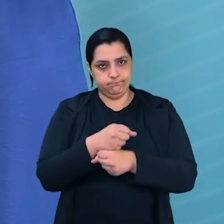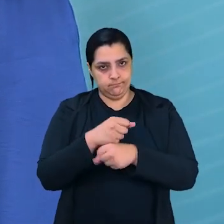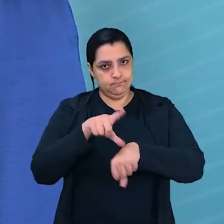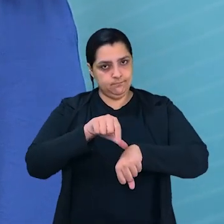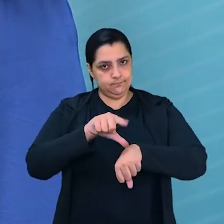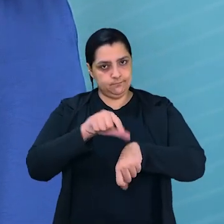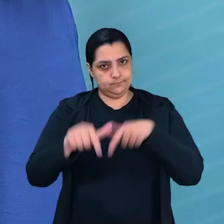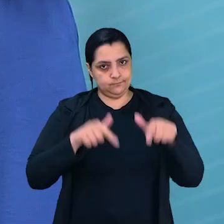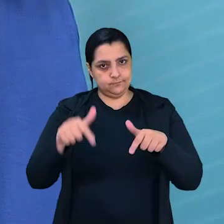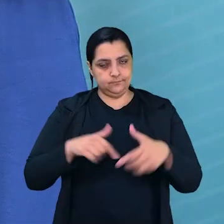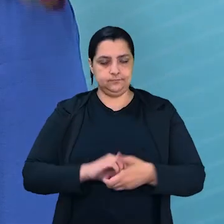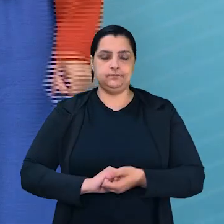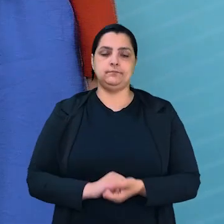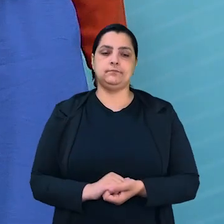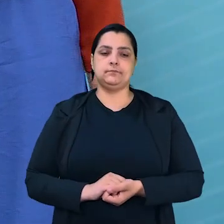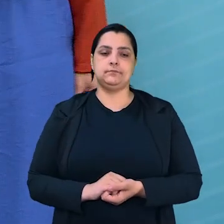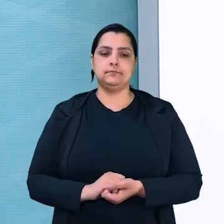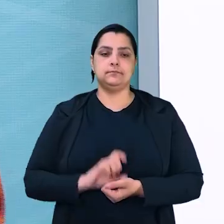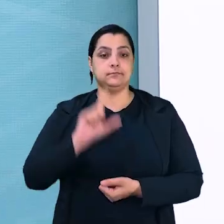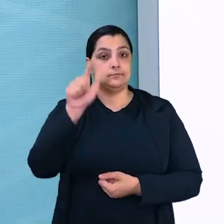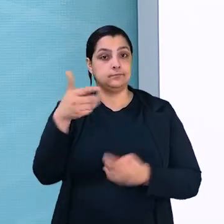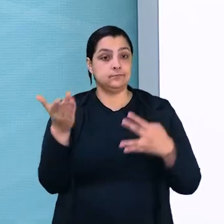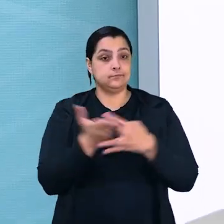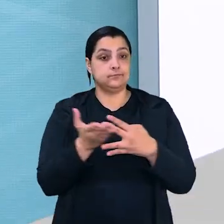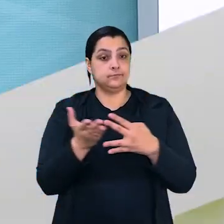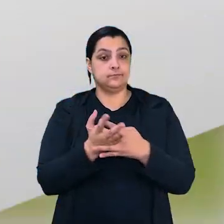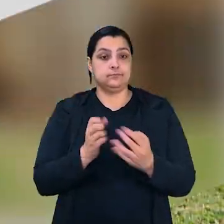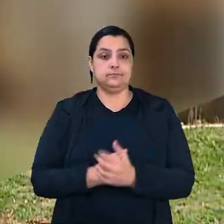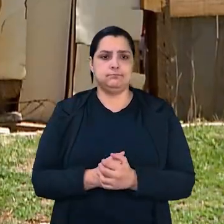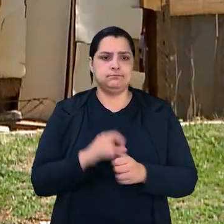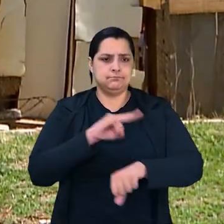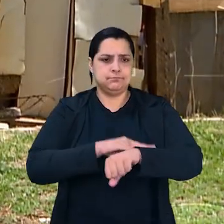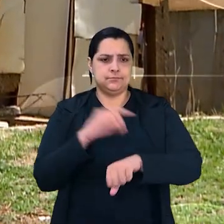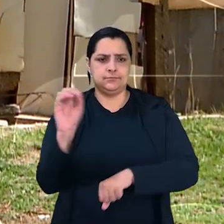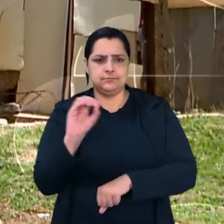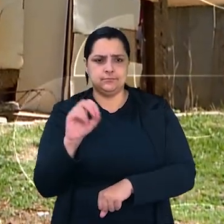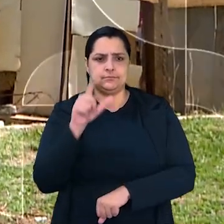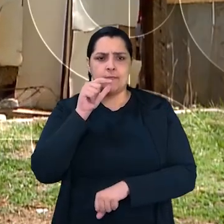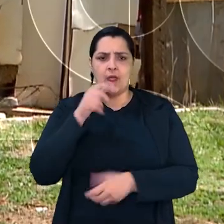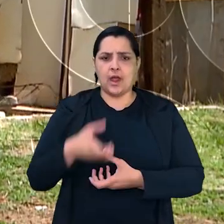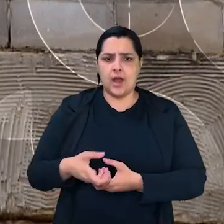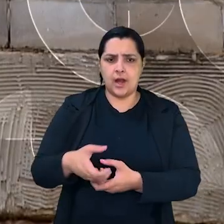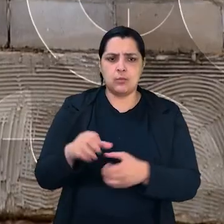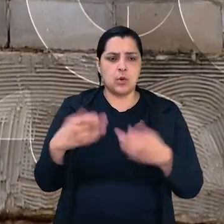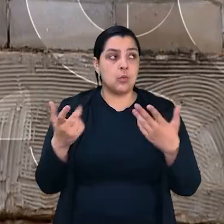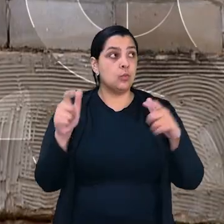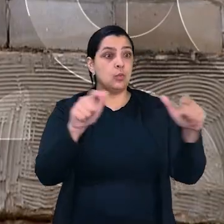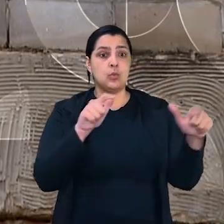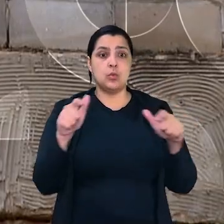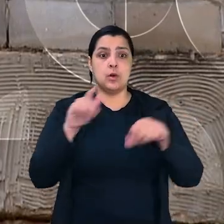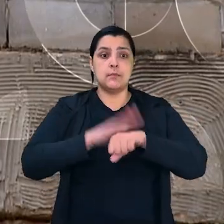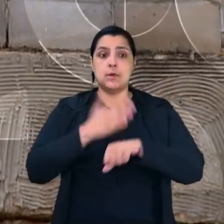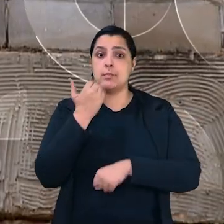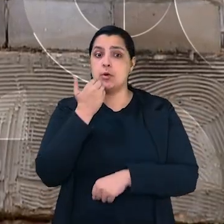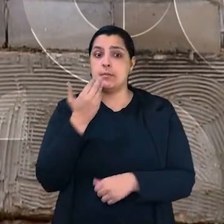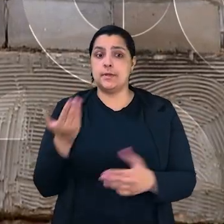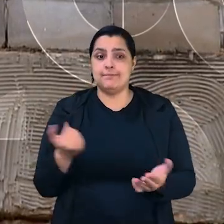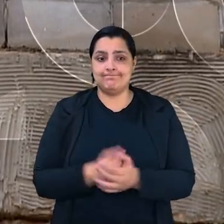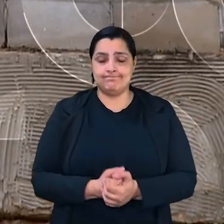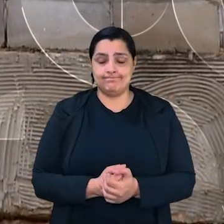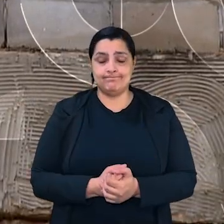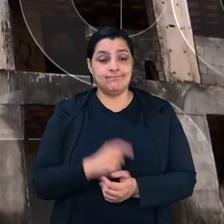no cálculo da jornada diária de trabalho. No próximo bloco, sem banheiro, água encanada ou espaço adequado